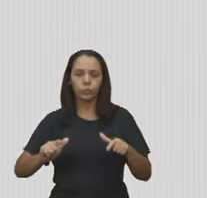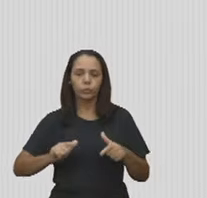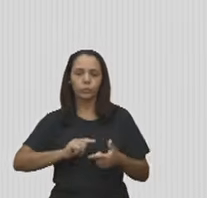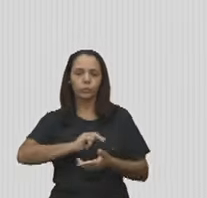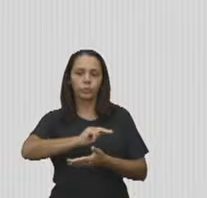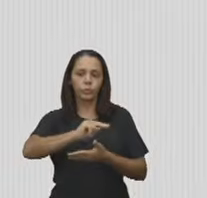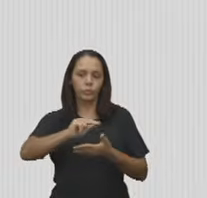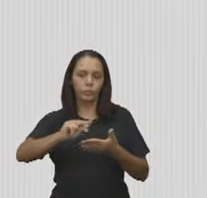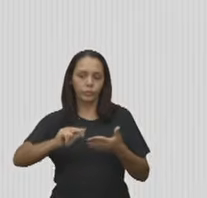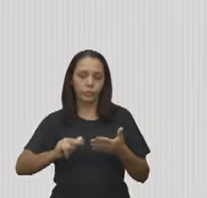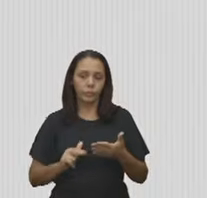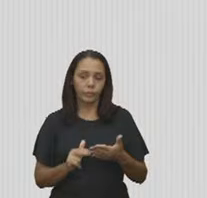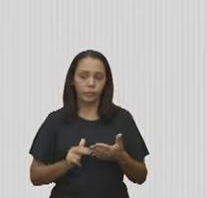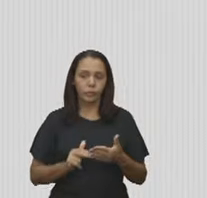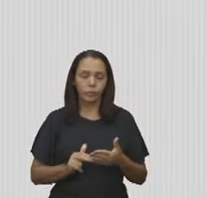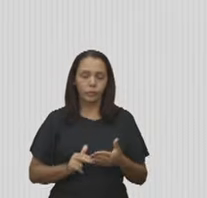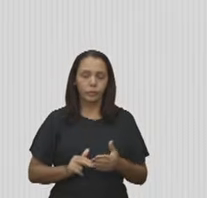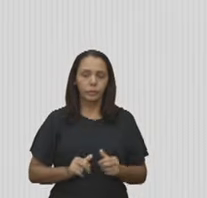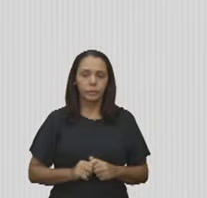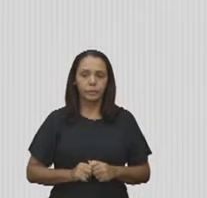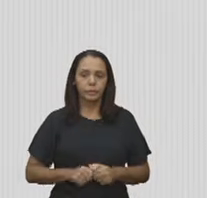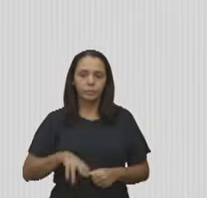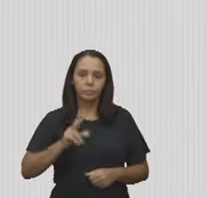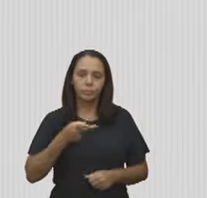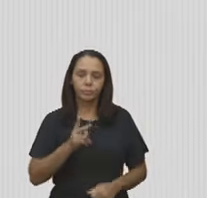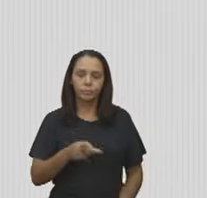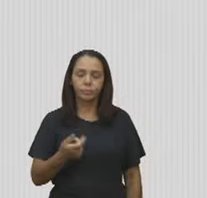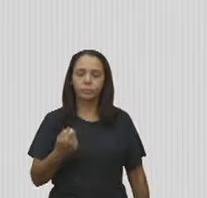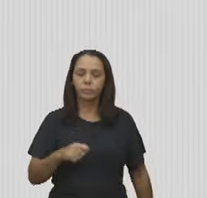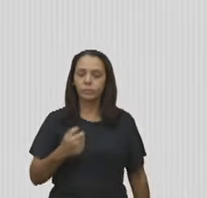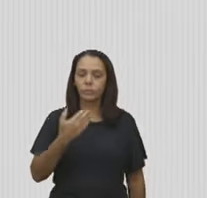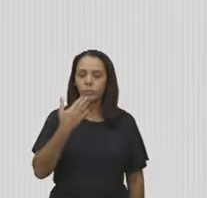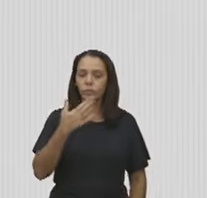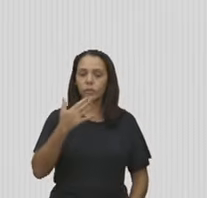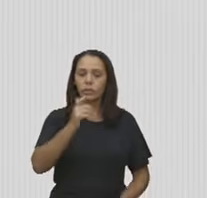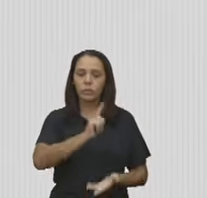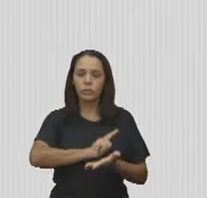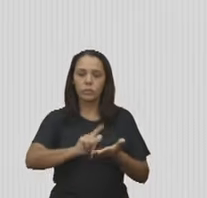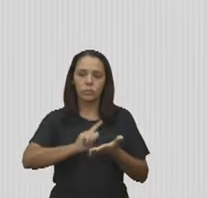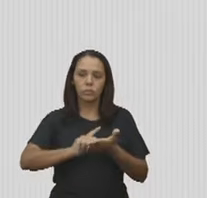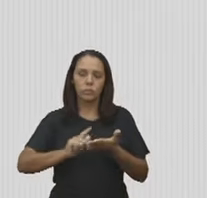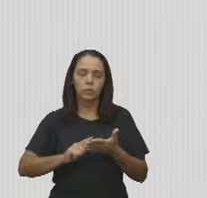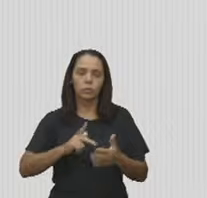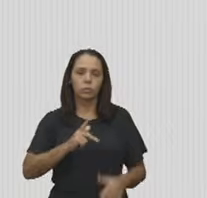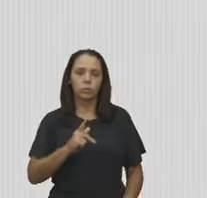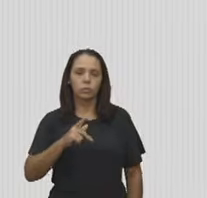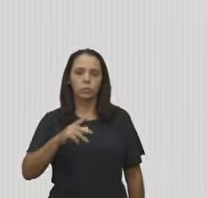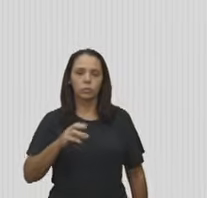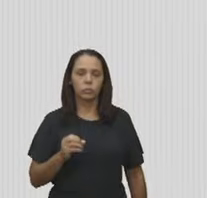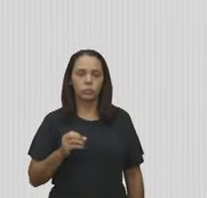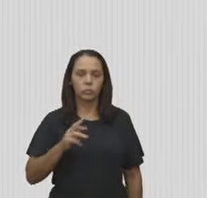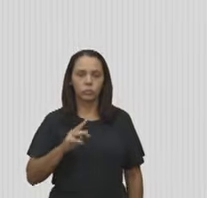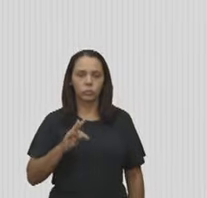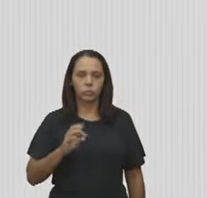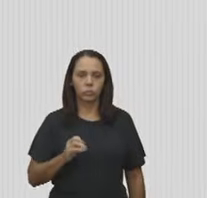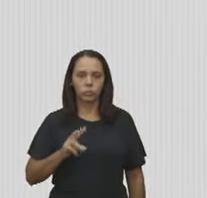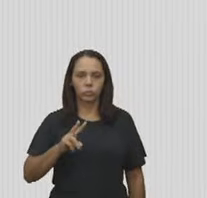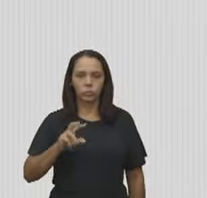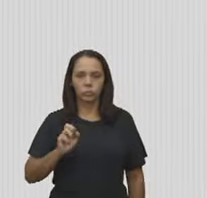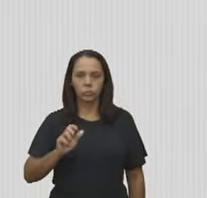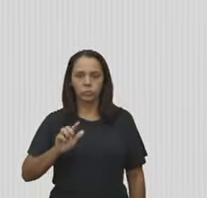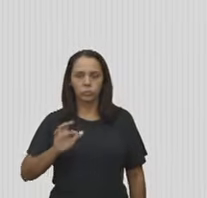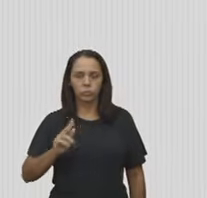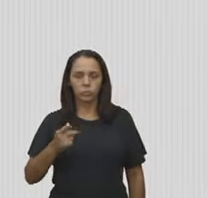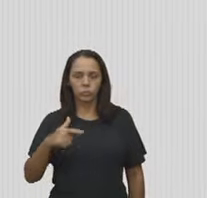Amélia, e a limpeza, enfim, sempre a gente tem que pedir ali do Porto Velho, que tem dificuldades grandes com mobilidade. Na